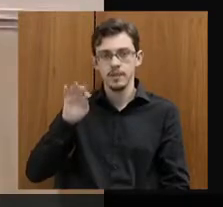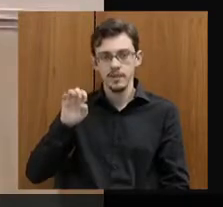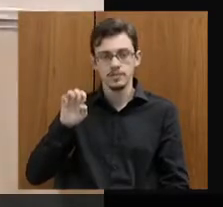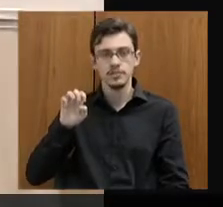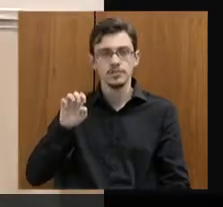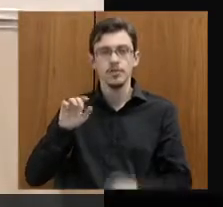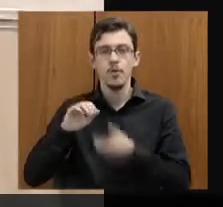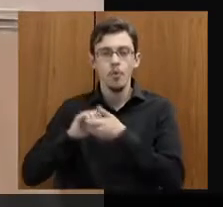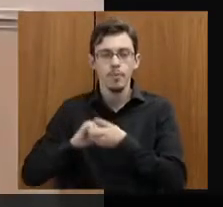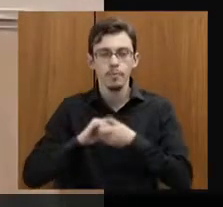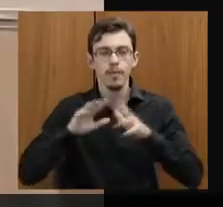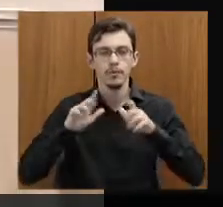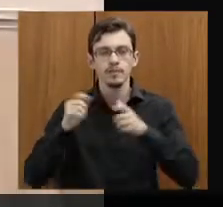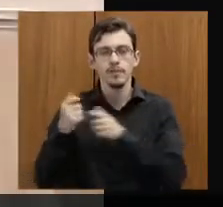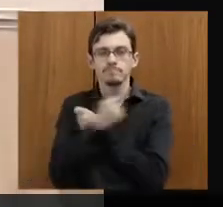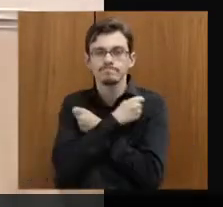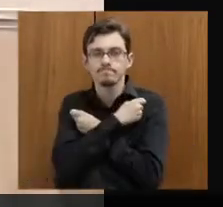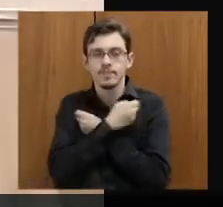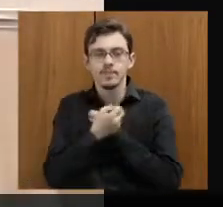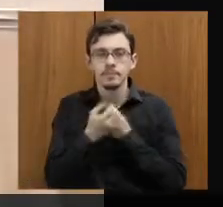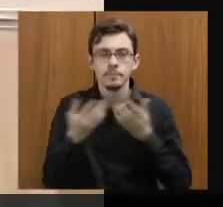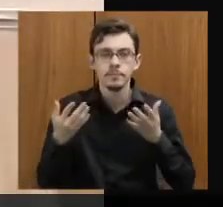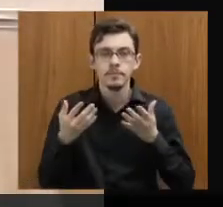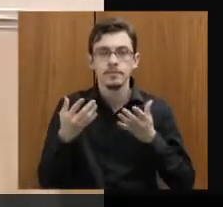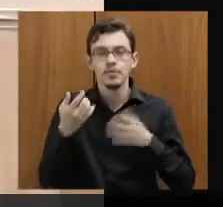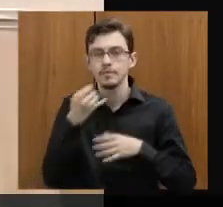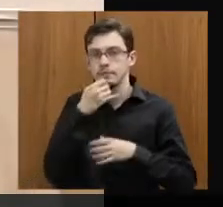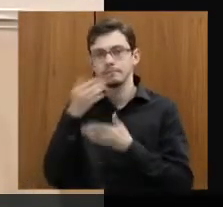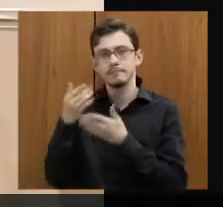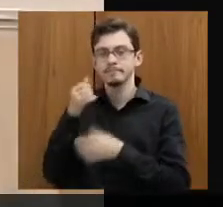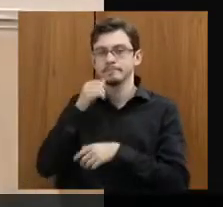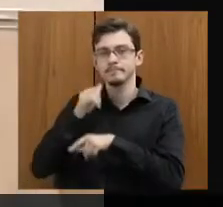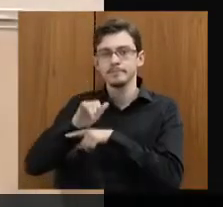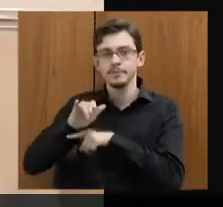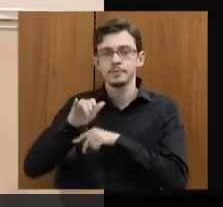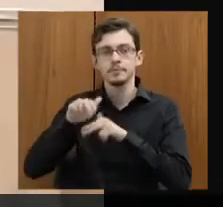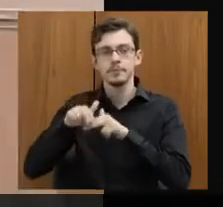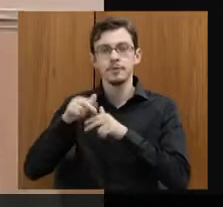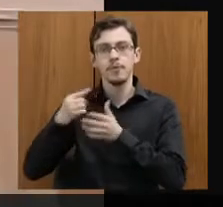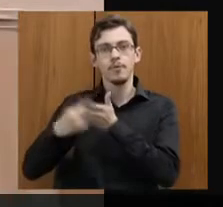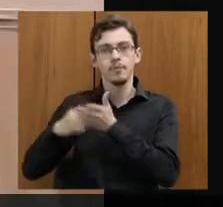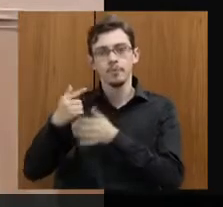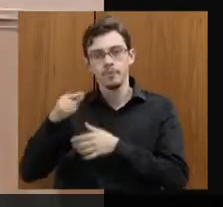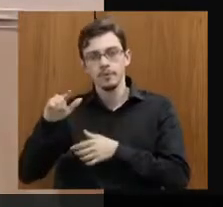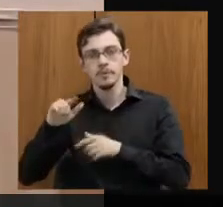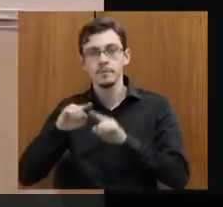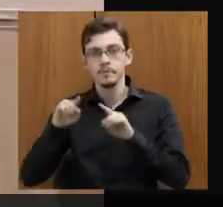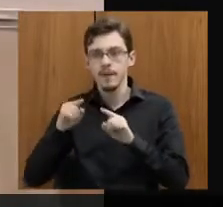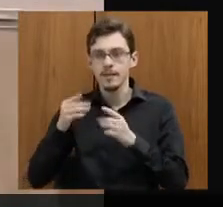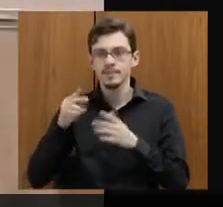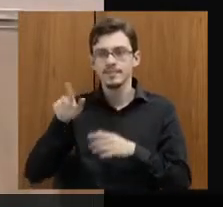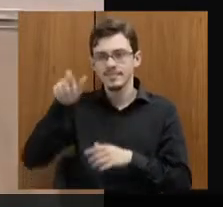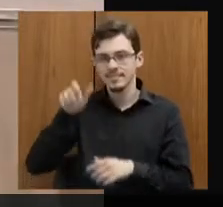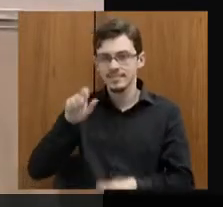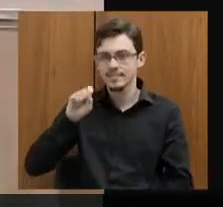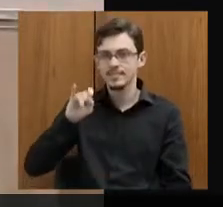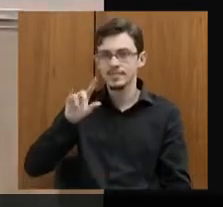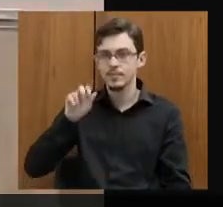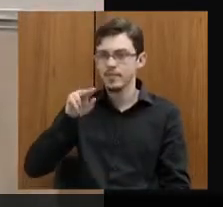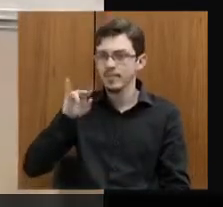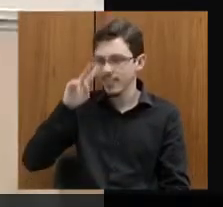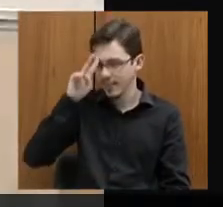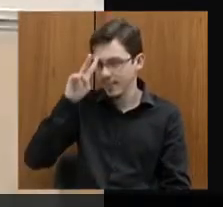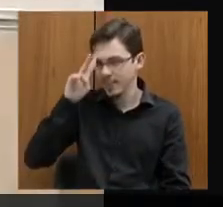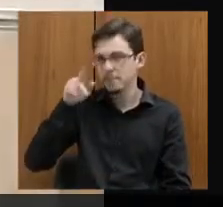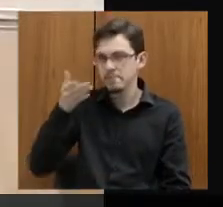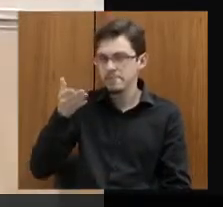ela mandou um abraço aqui em infelizmente não pôde estar presente Silvane Silvane lembro de você sim a gente trabalhou